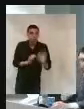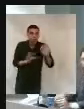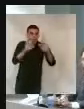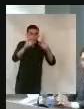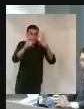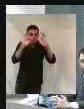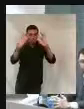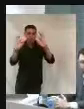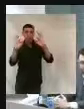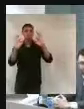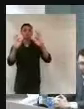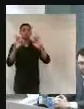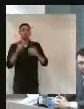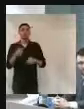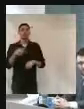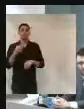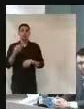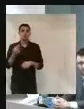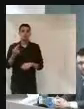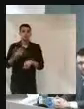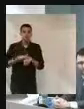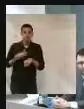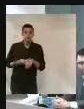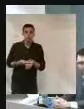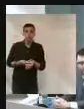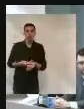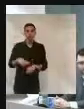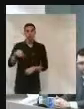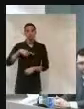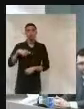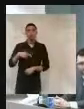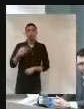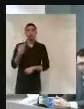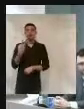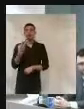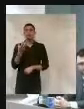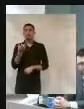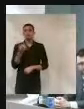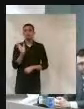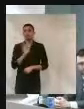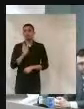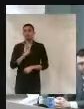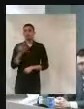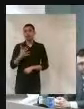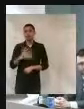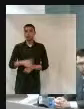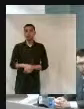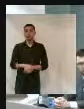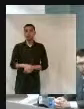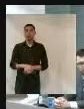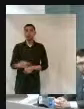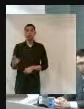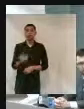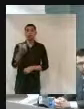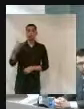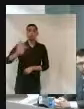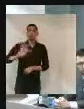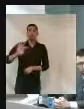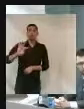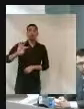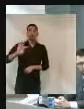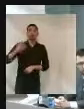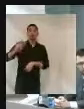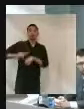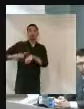de um quilo de microesfera de vidro, que é em torno de R$ 26,00, e uma tonelada de vidro praticada